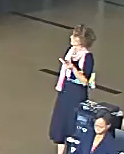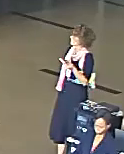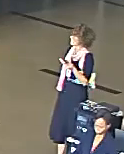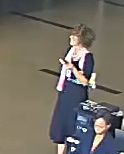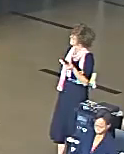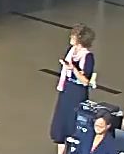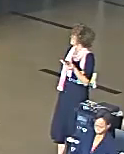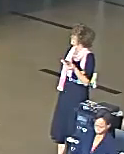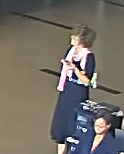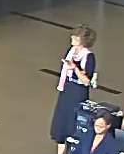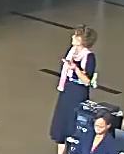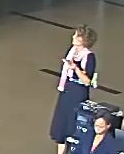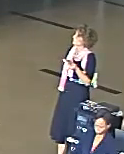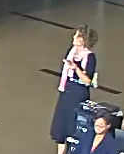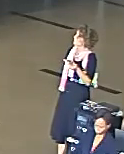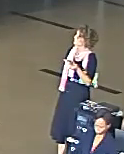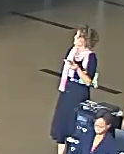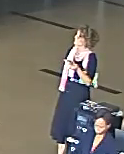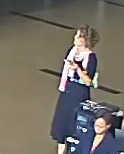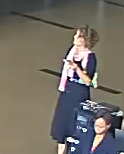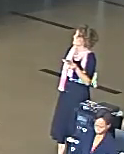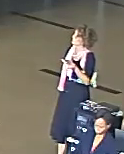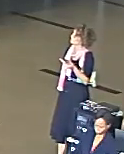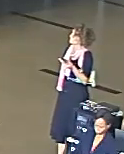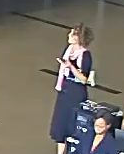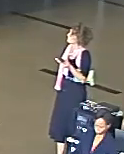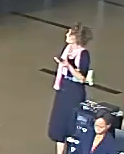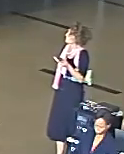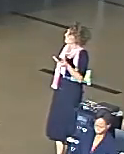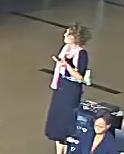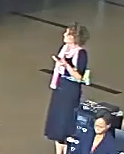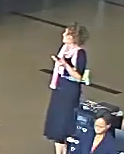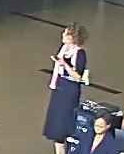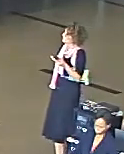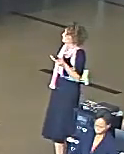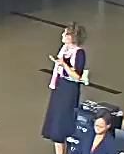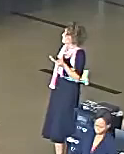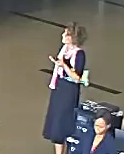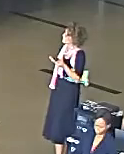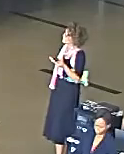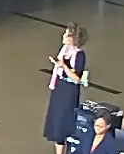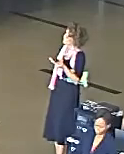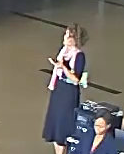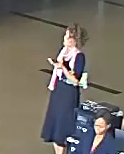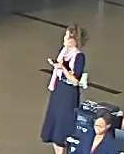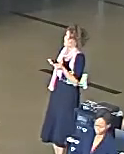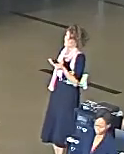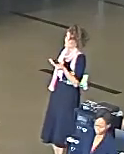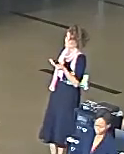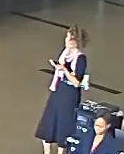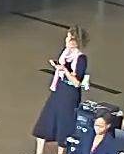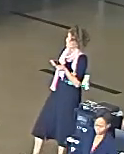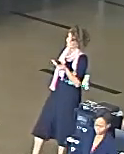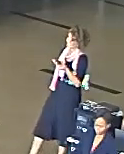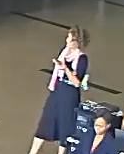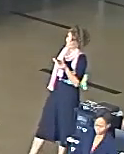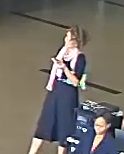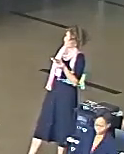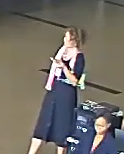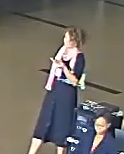28 se do ano passado e não foi acolhida pelo Ministério Público aí eles